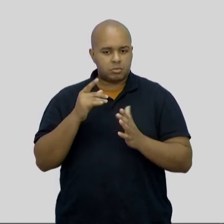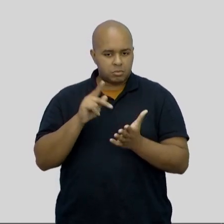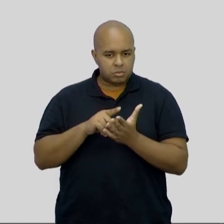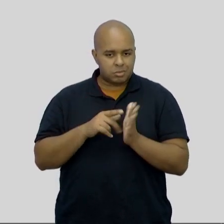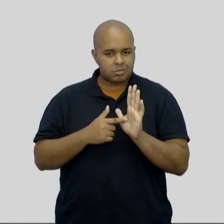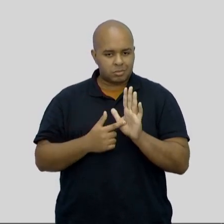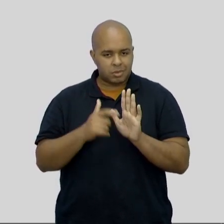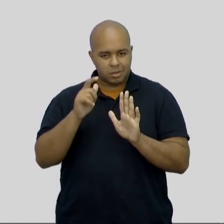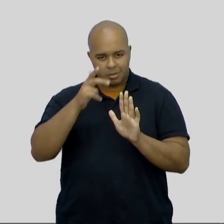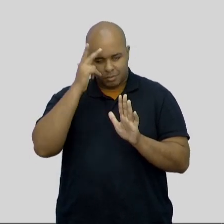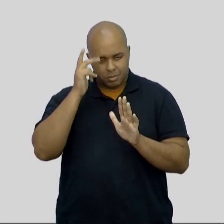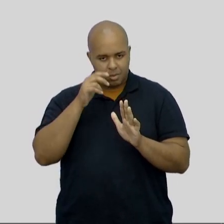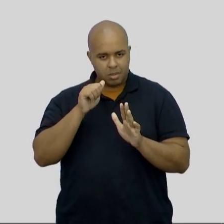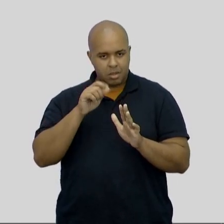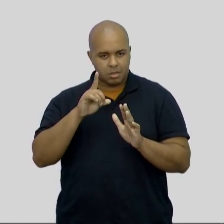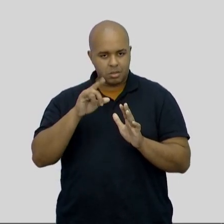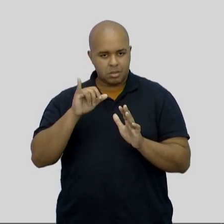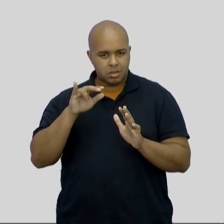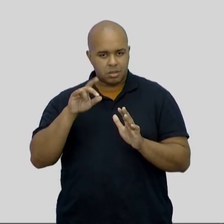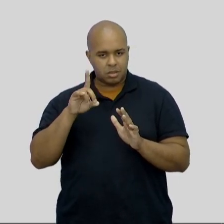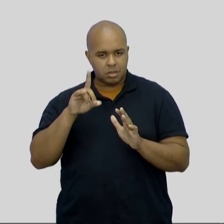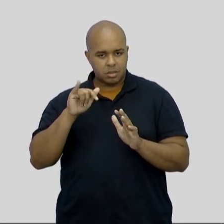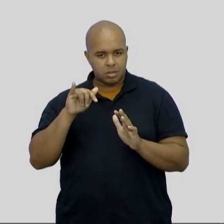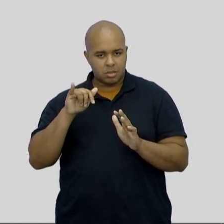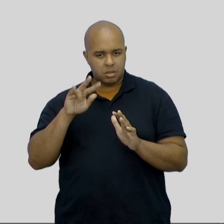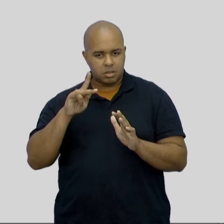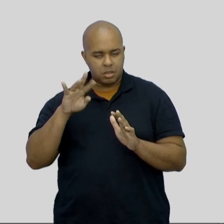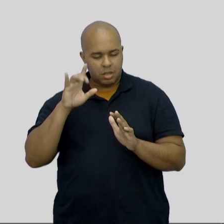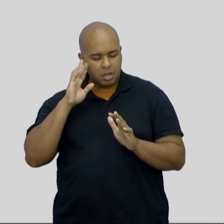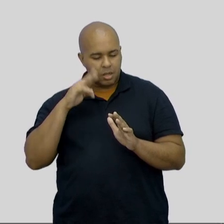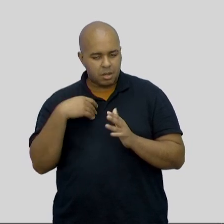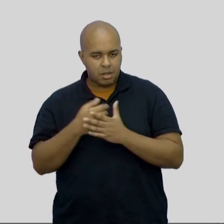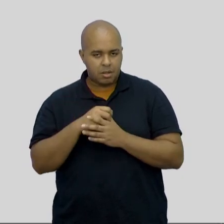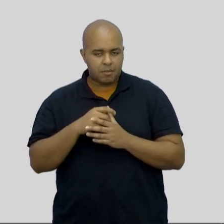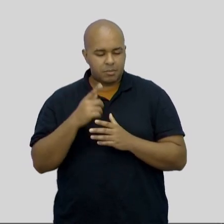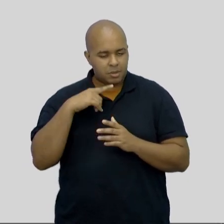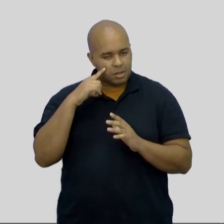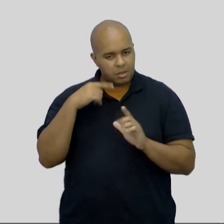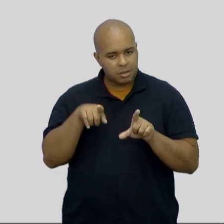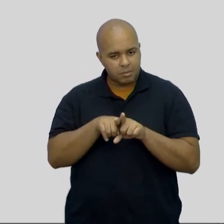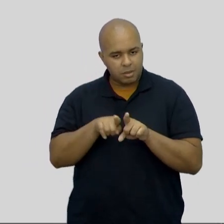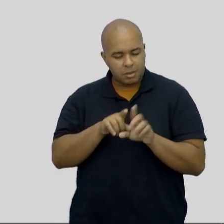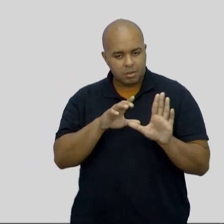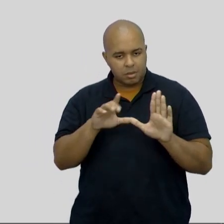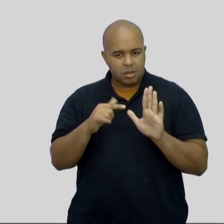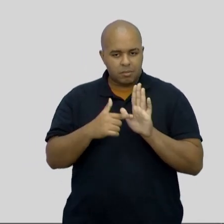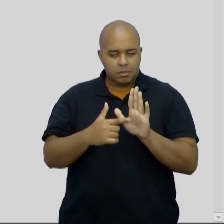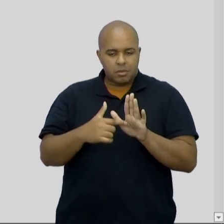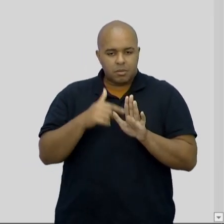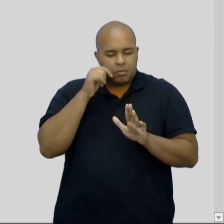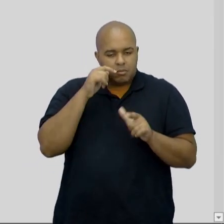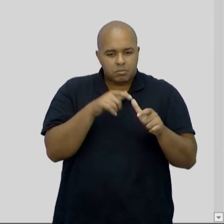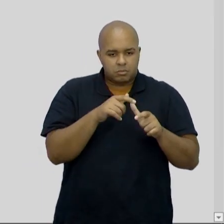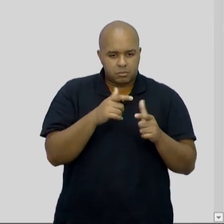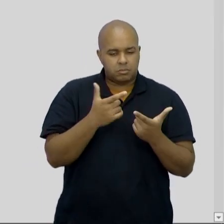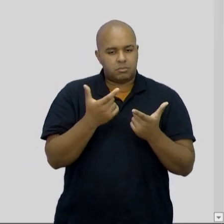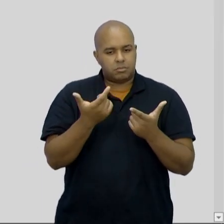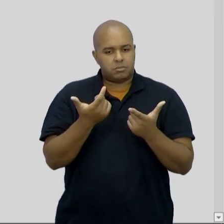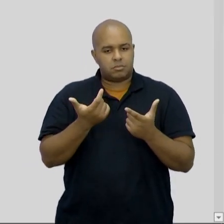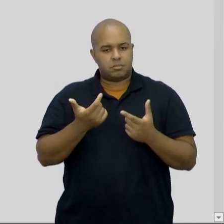que homenageia a Dirria Al-Qaina. Então, nós temos também, no caso dela, a